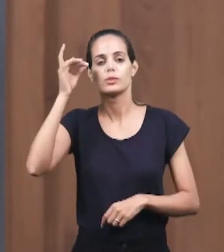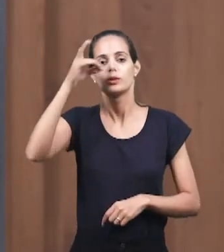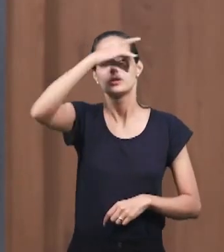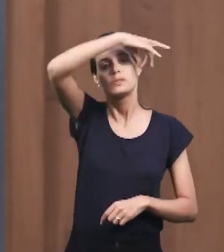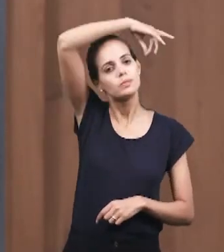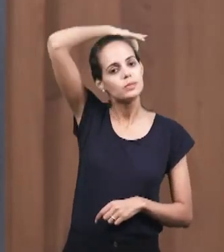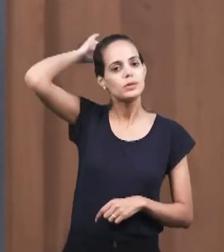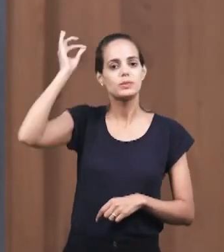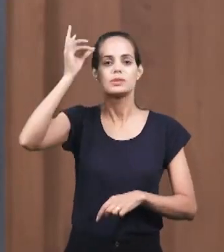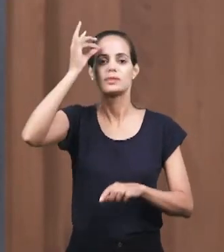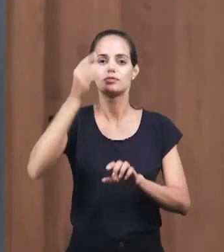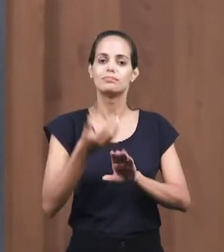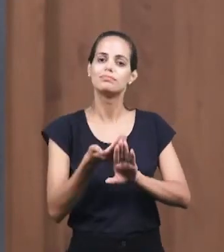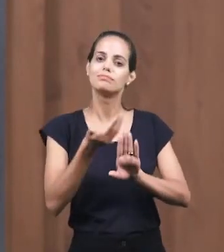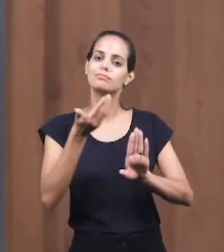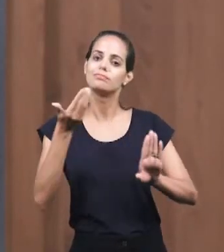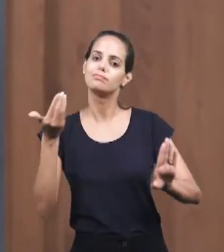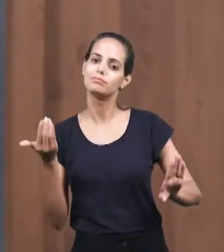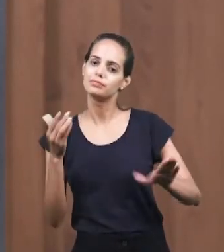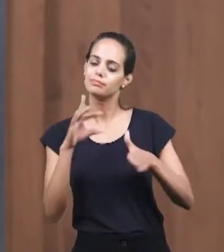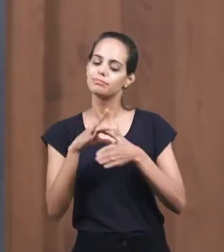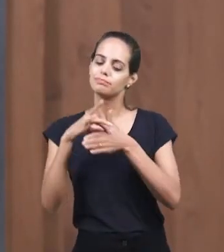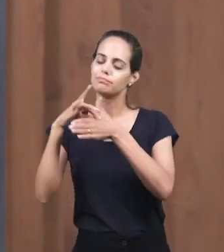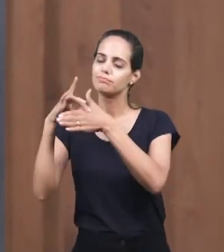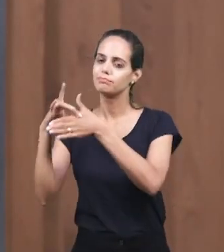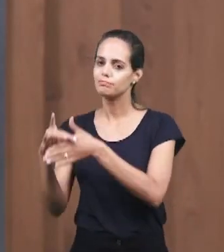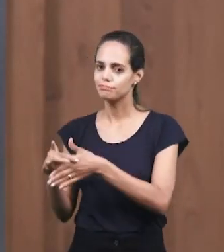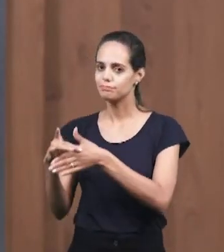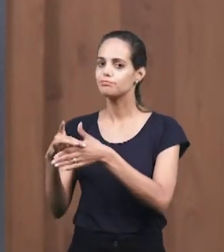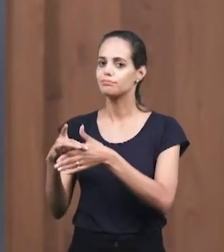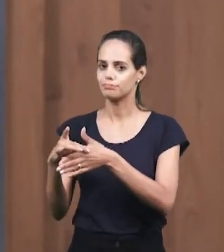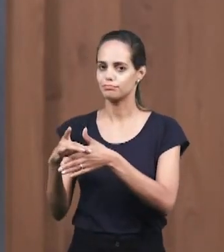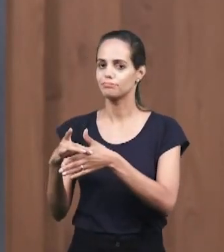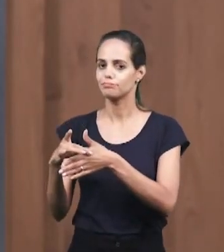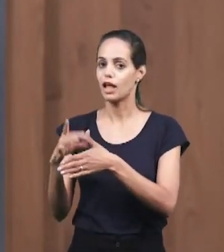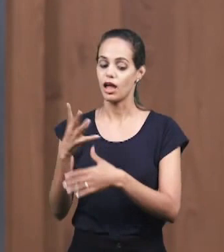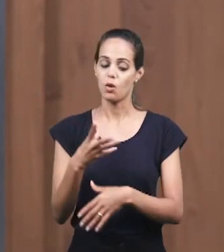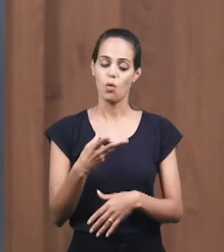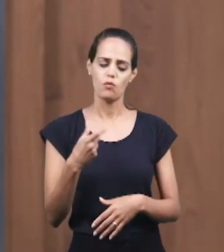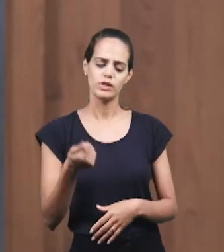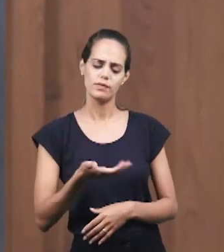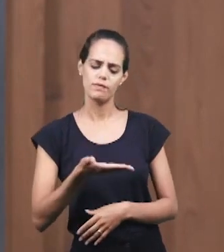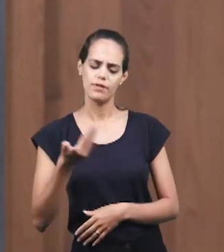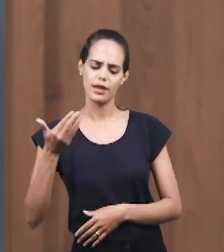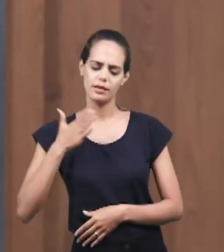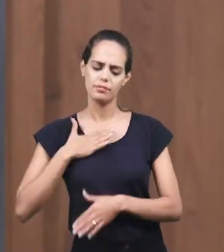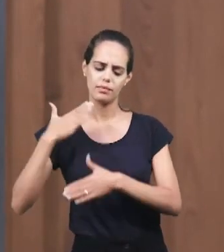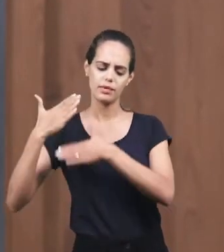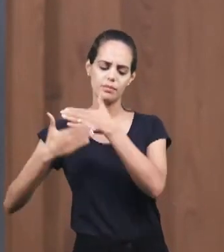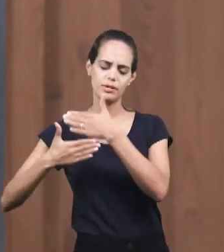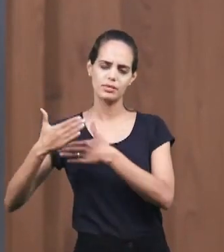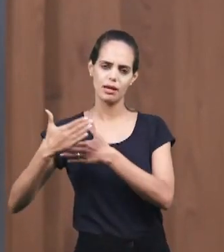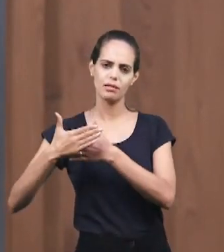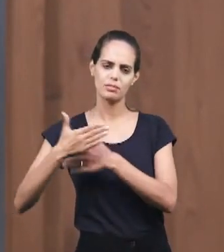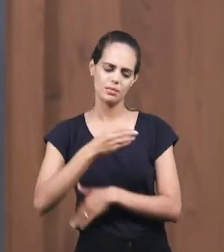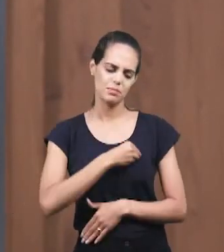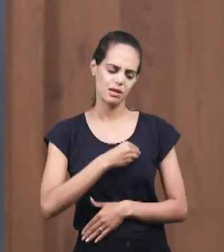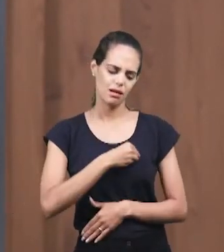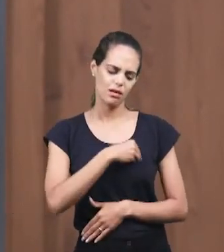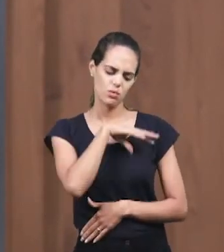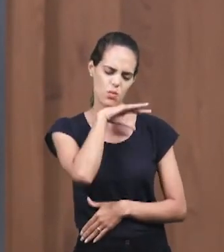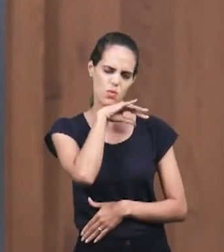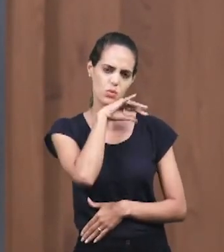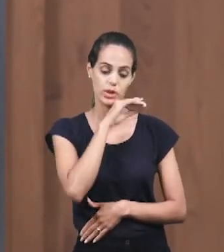que é de santificação e também é aquele que nos convence do pecado. Então estamos sempre debaixo